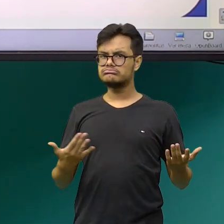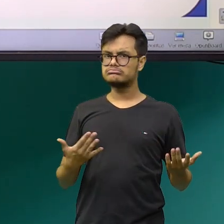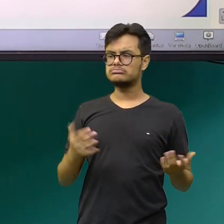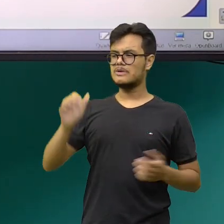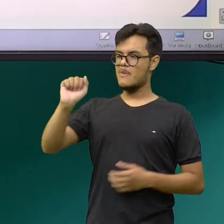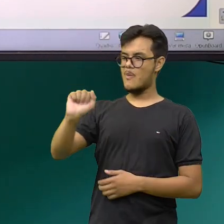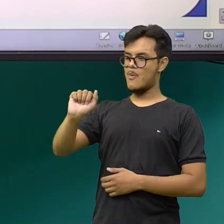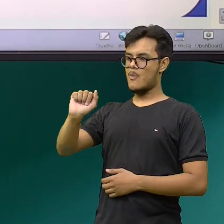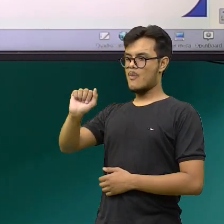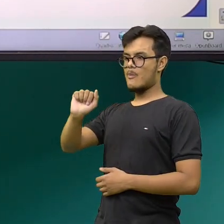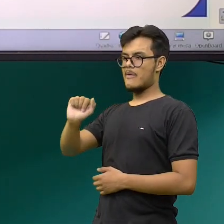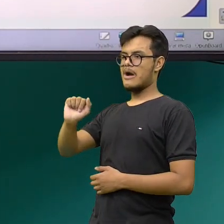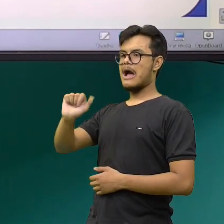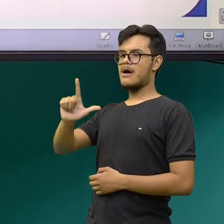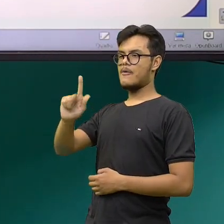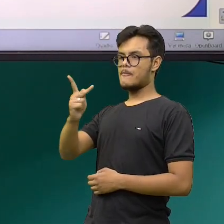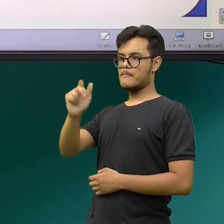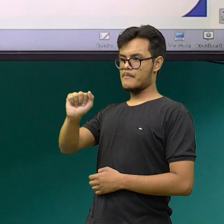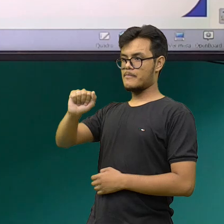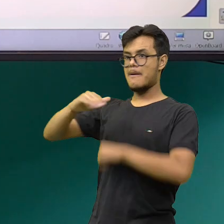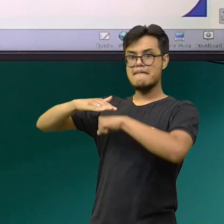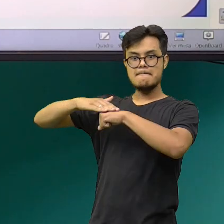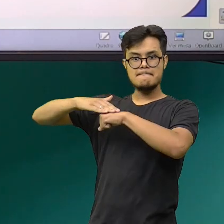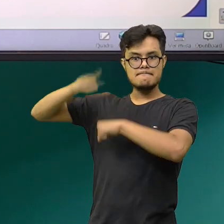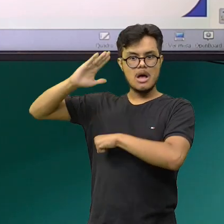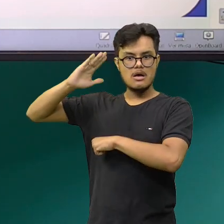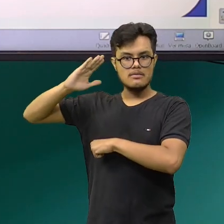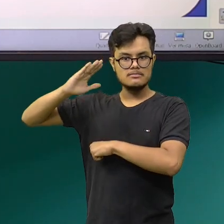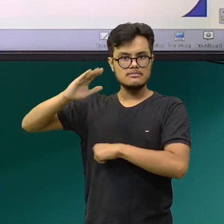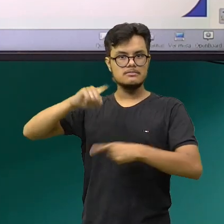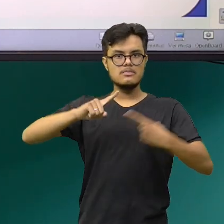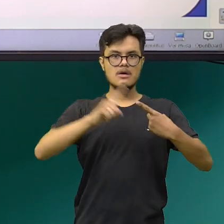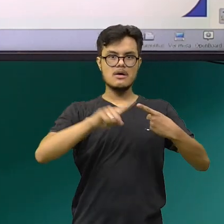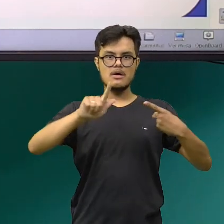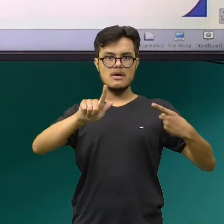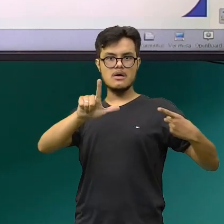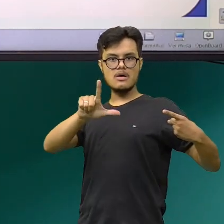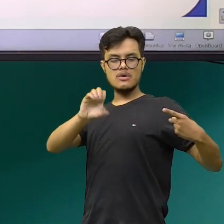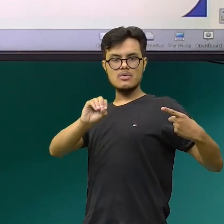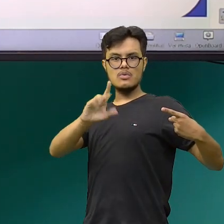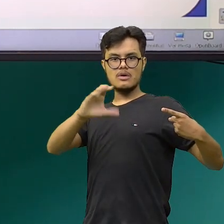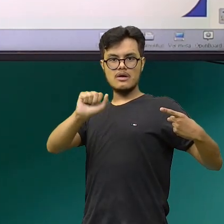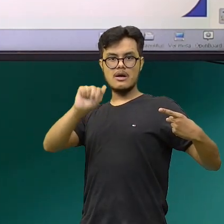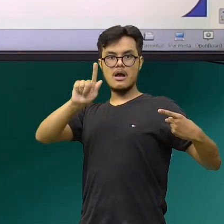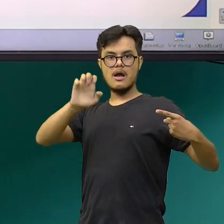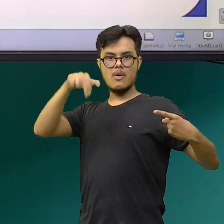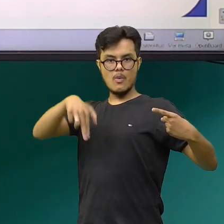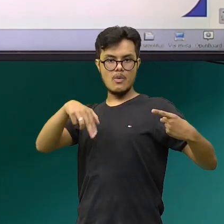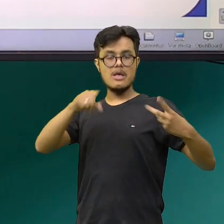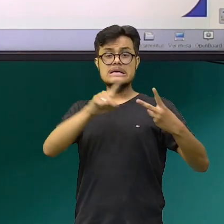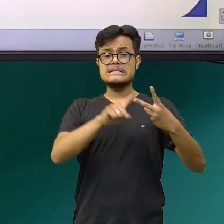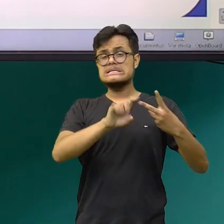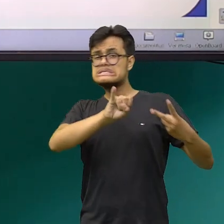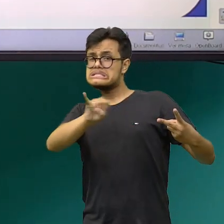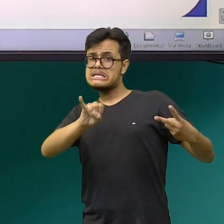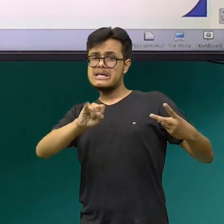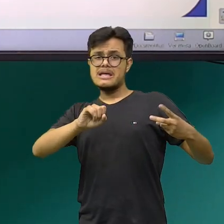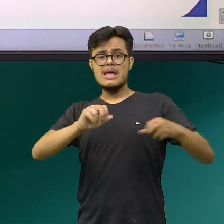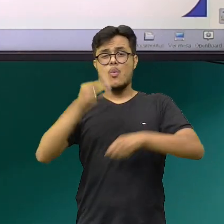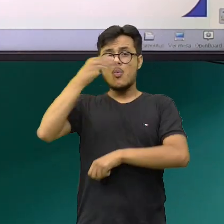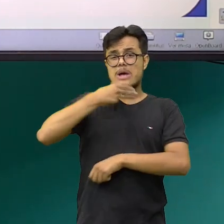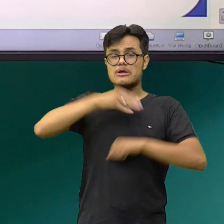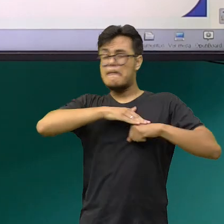do glucagon aumenta a glicose. Mas se eu tiver com muita glicose no meu sangue, beta